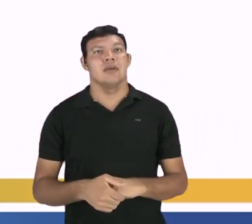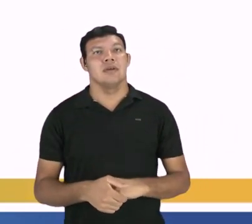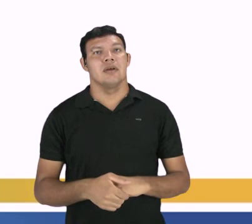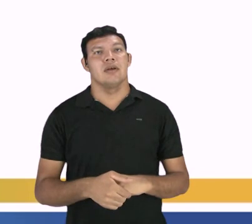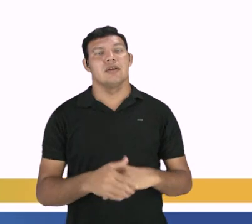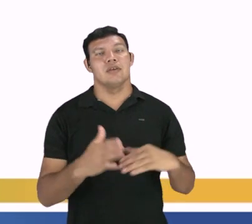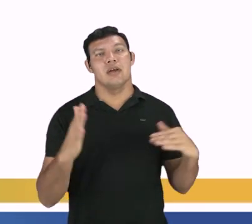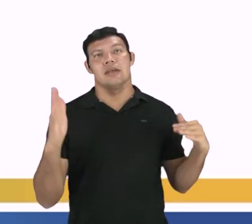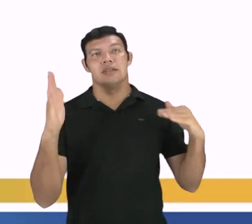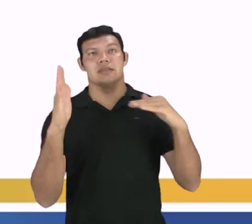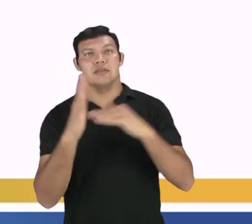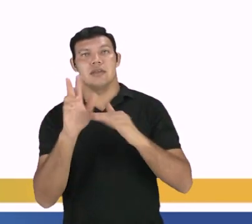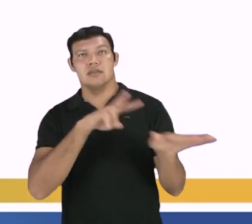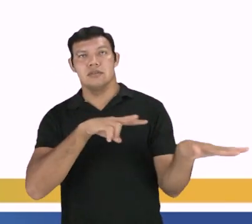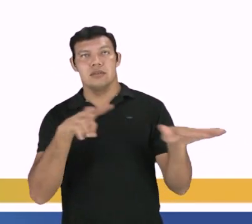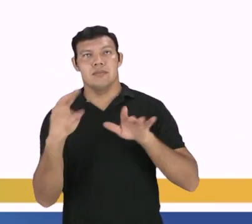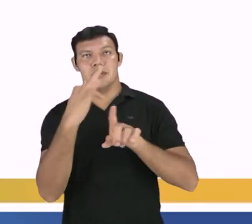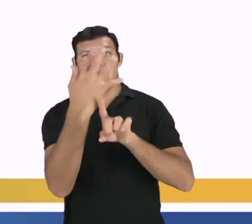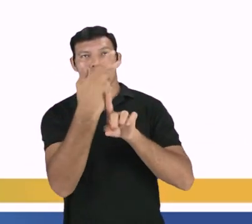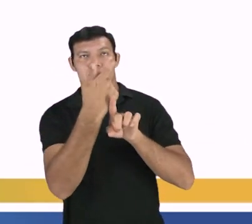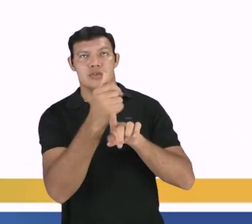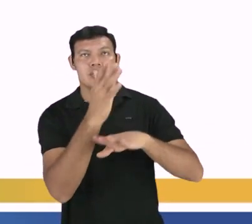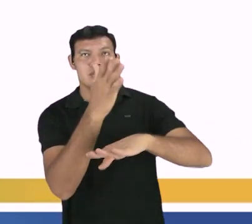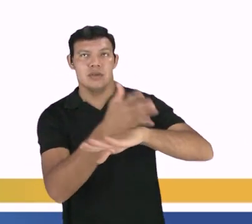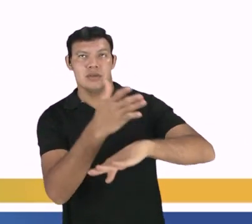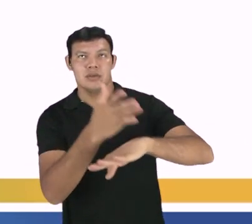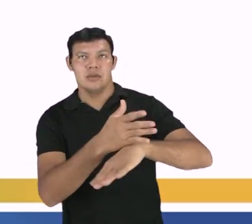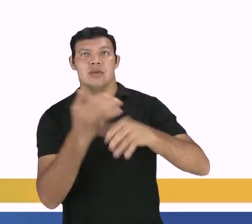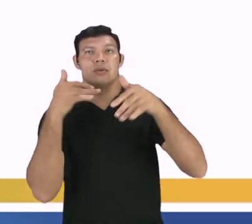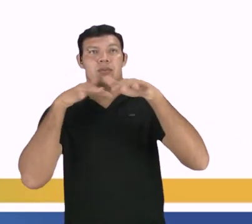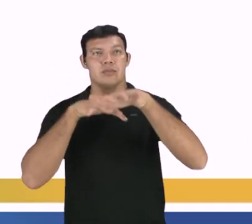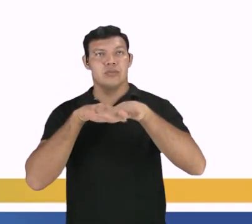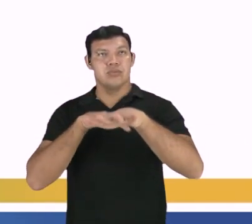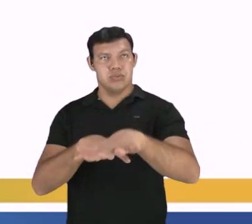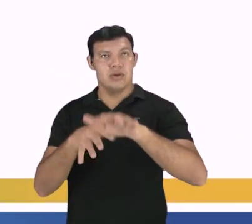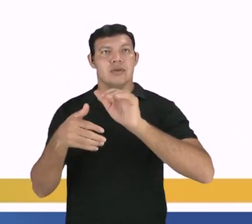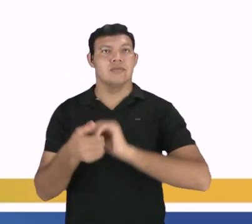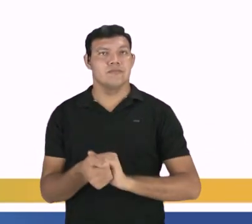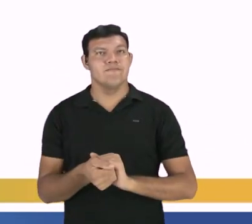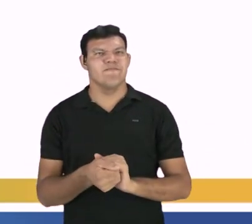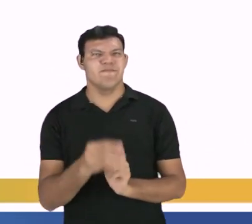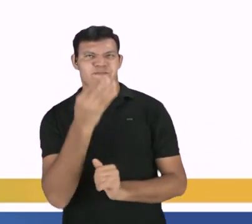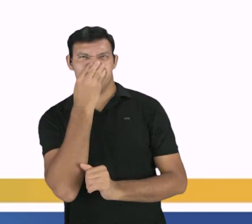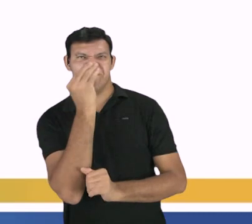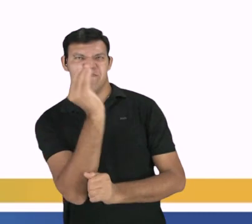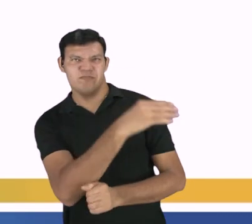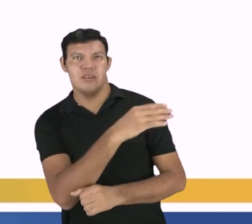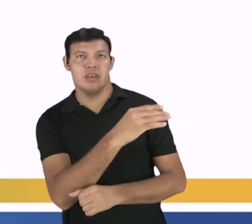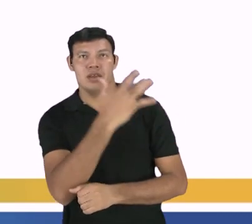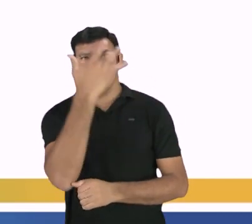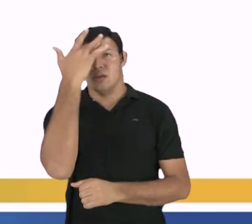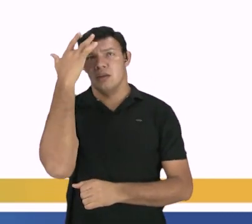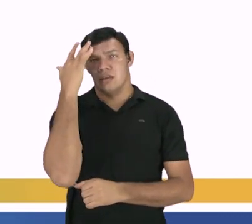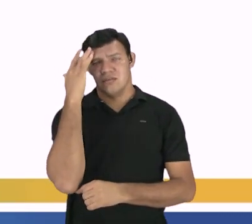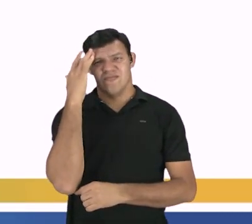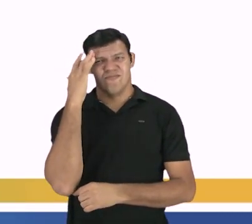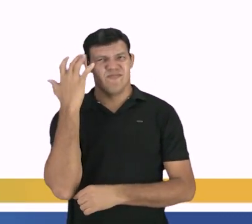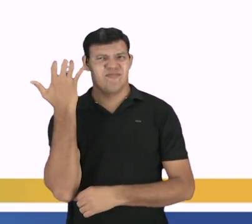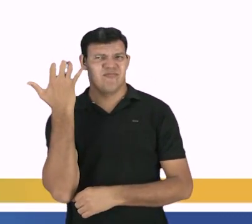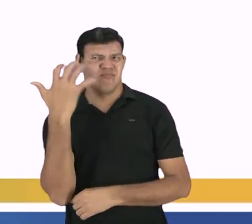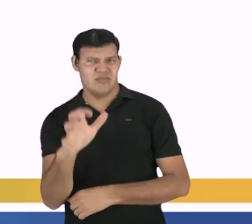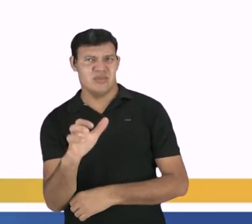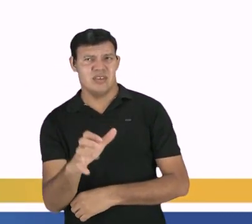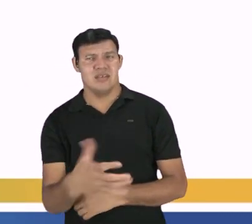modernismo, né, quando o movimento passou a ser considerado que fora de moda, porque as pessoas já não queriam mais